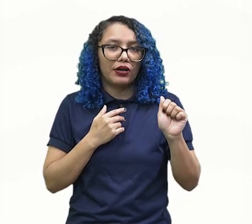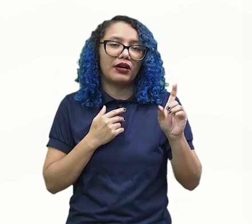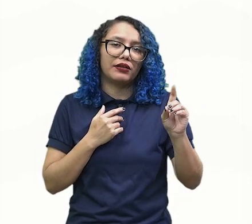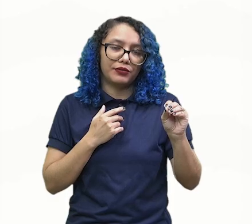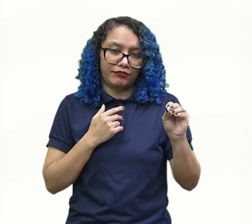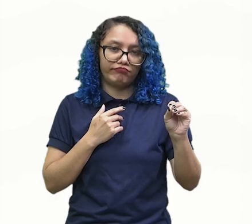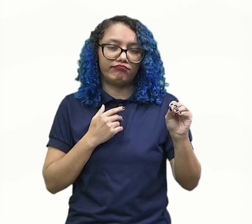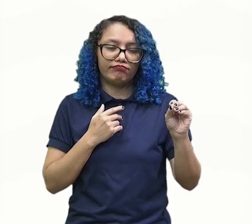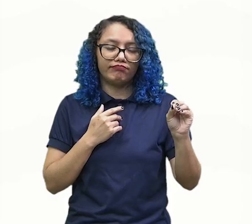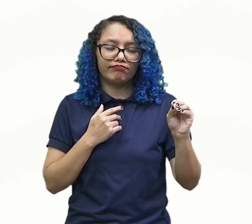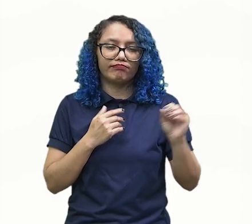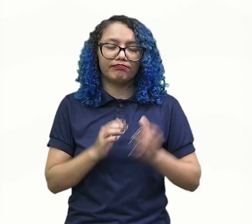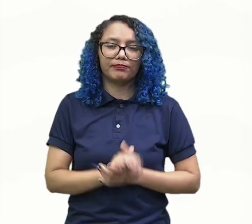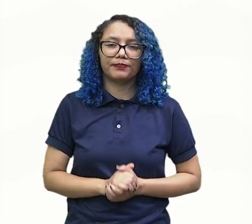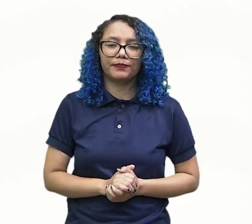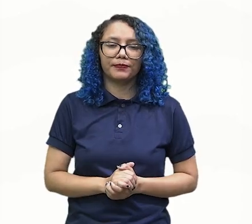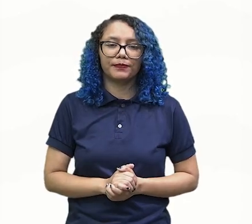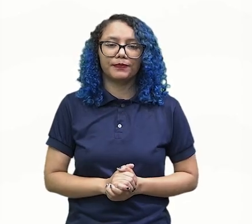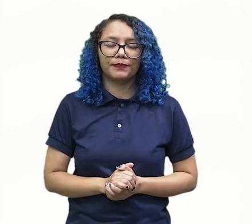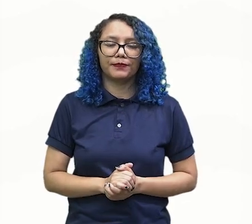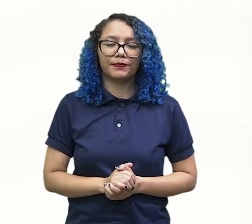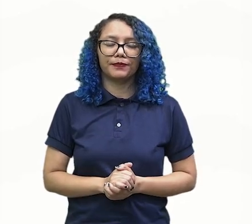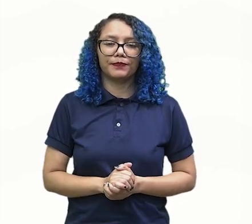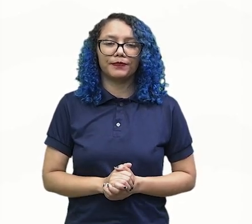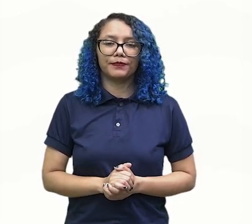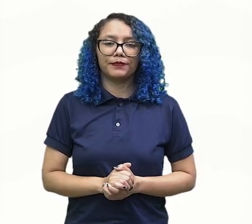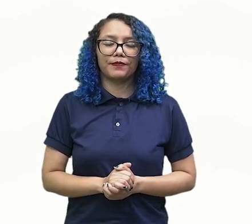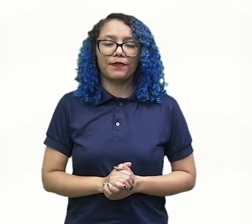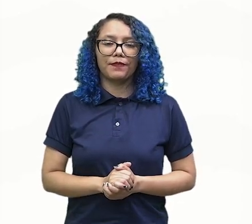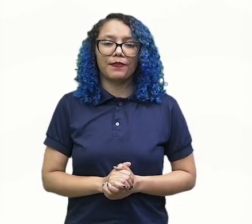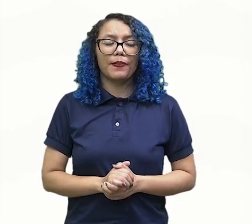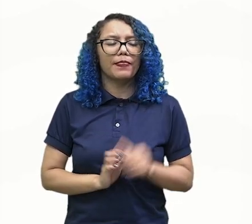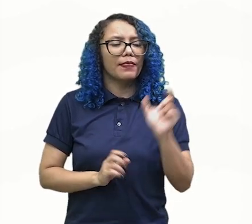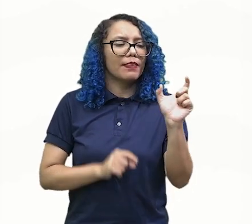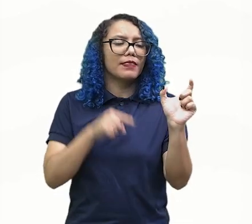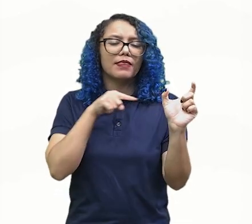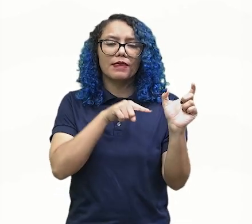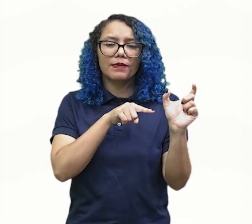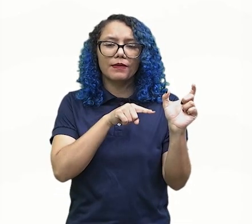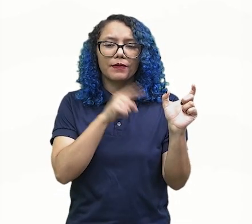povoado, tá? Olha só, o povoado, gente, vai estar